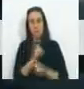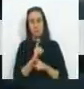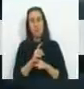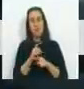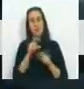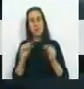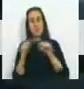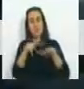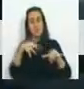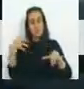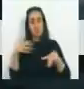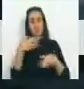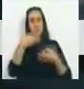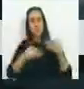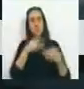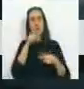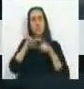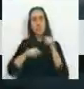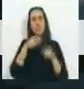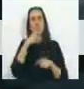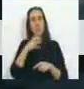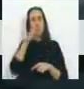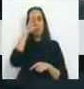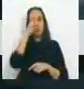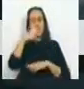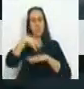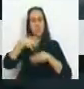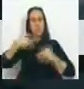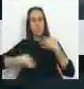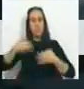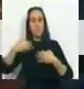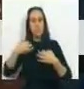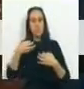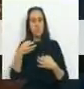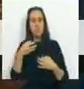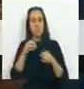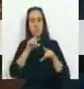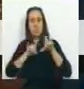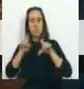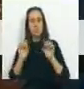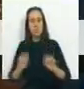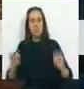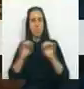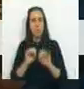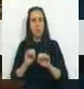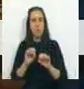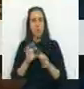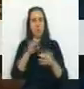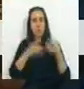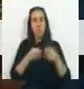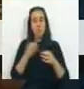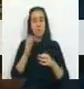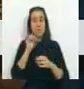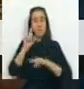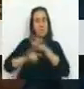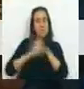ter acusado de que o Ministério da Justiça não tinha as estatísticas sobre a justiça, e a Sra. Ministra, logo no dia a seguir, desmentindo